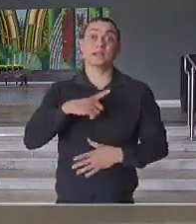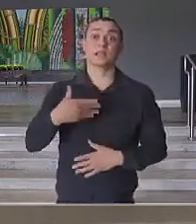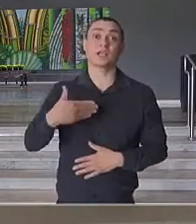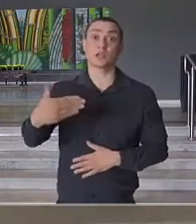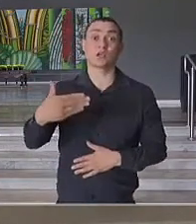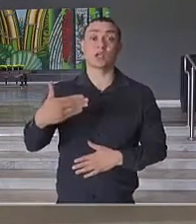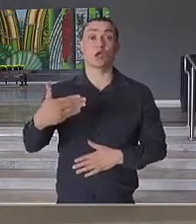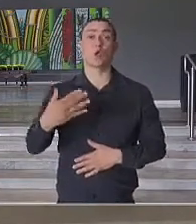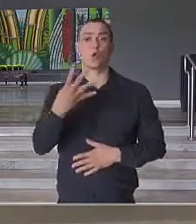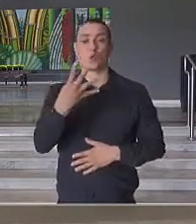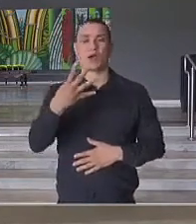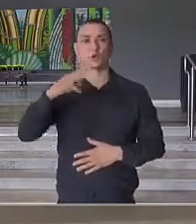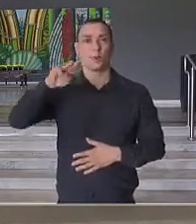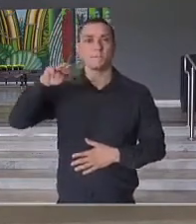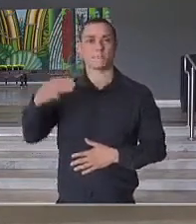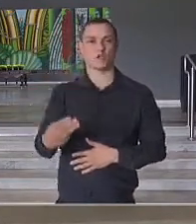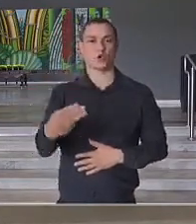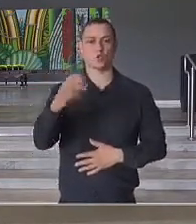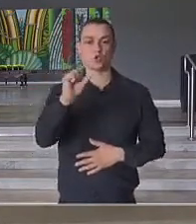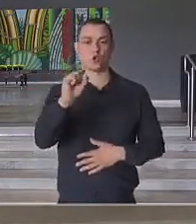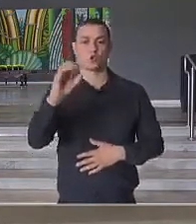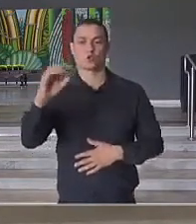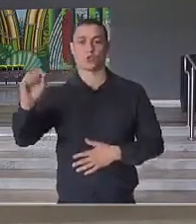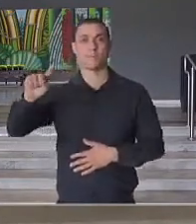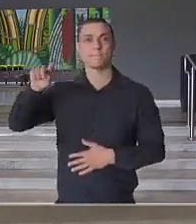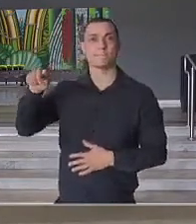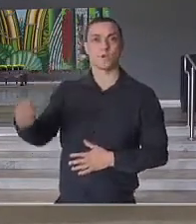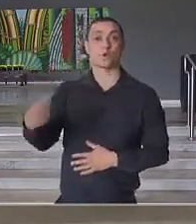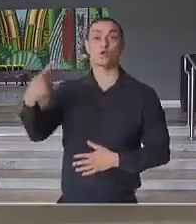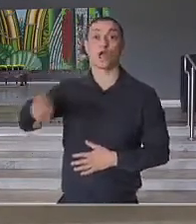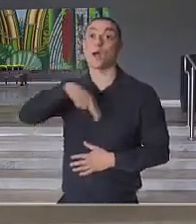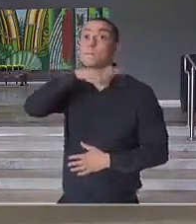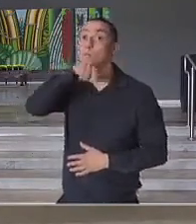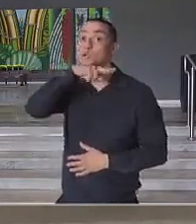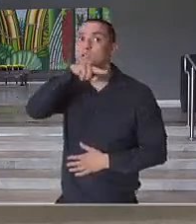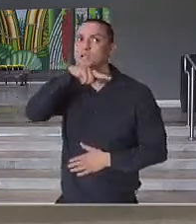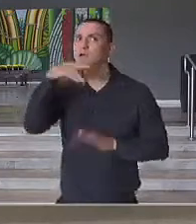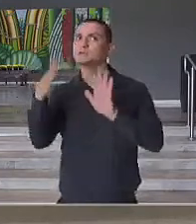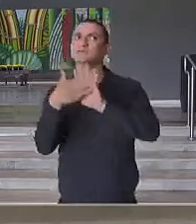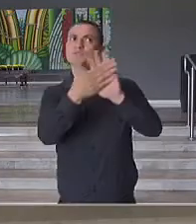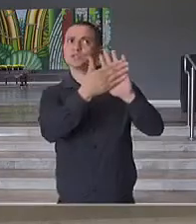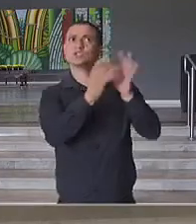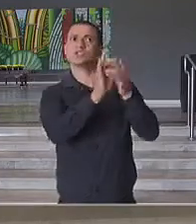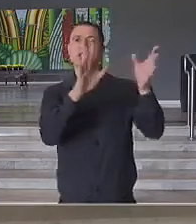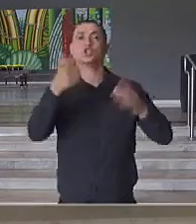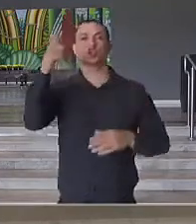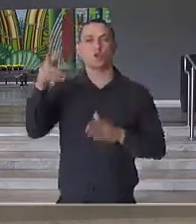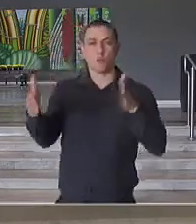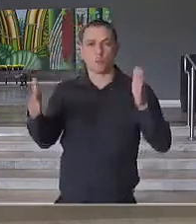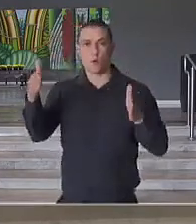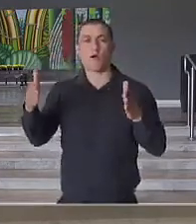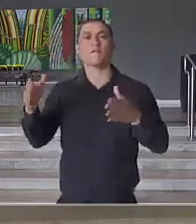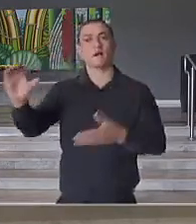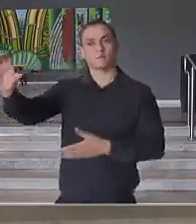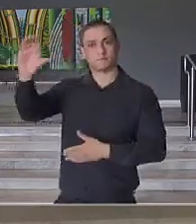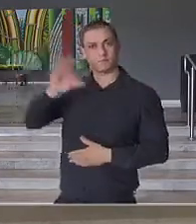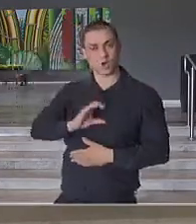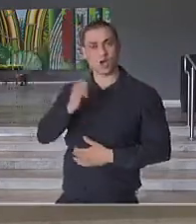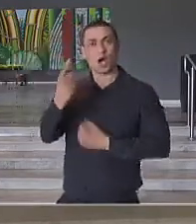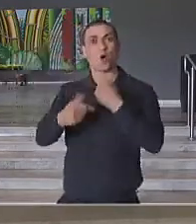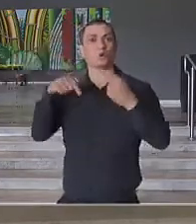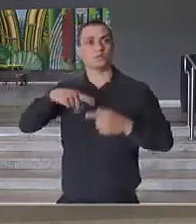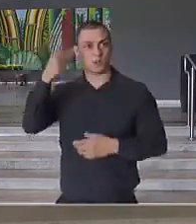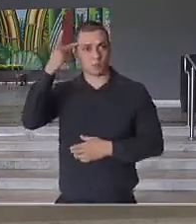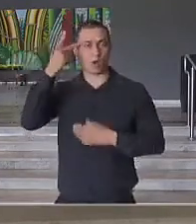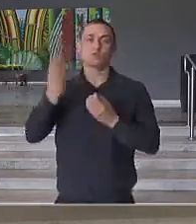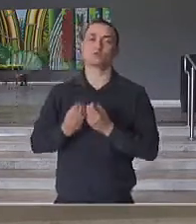dos 4.800.000 doses do Butantan que, dentro da proporcionalidade, novamente serão